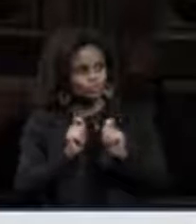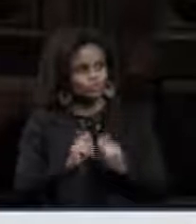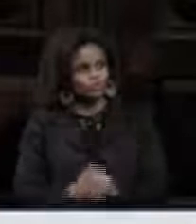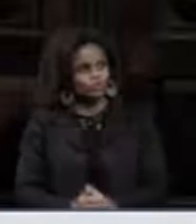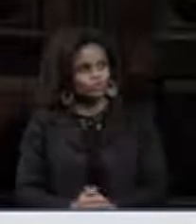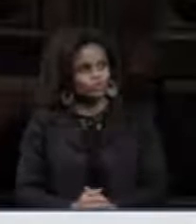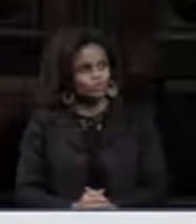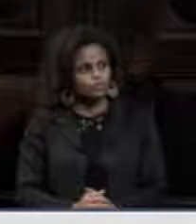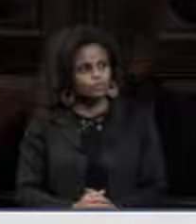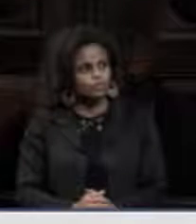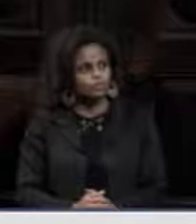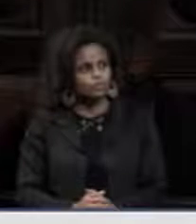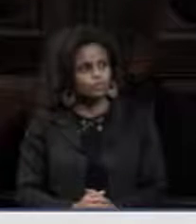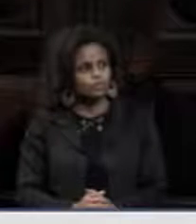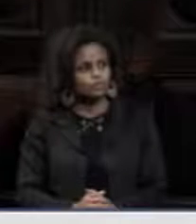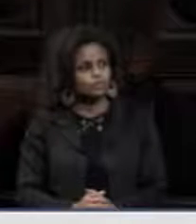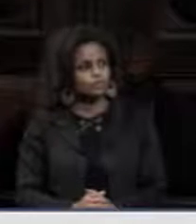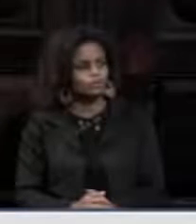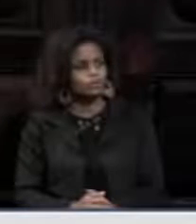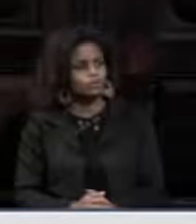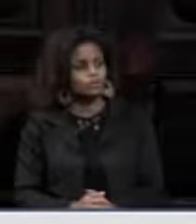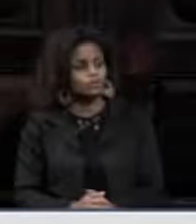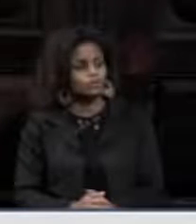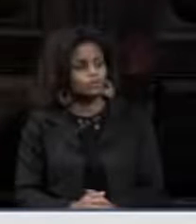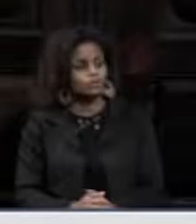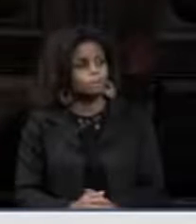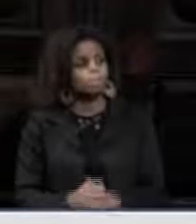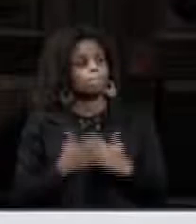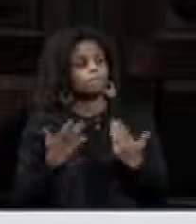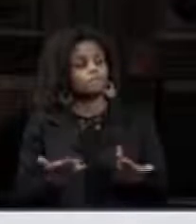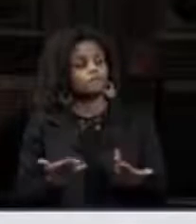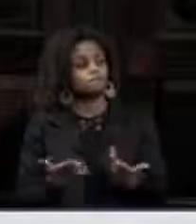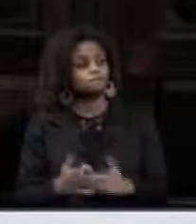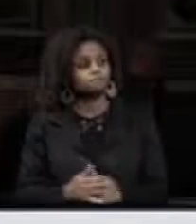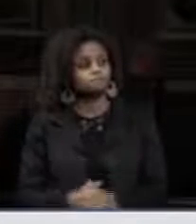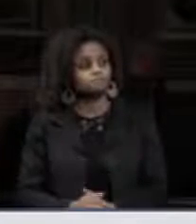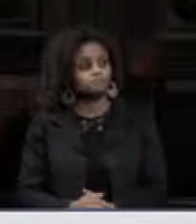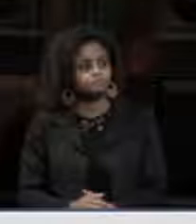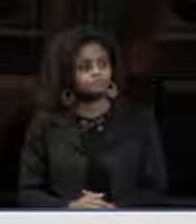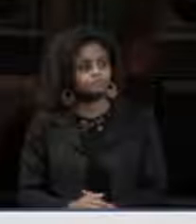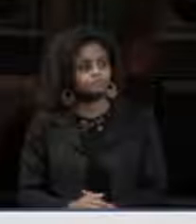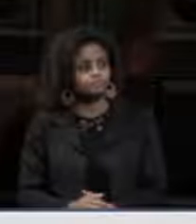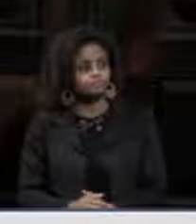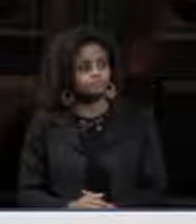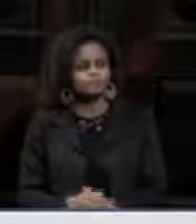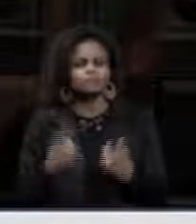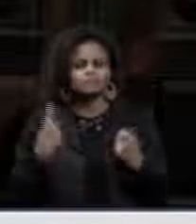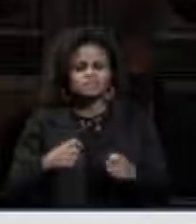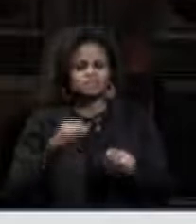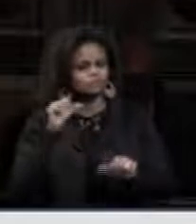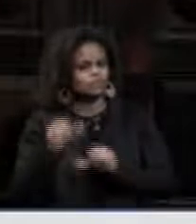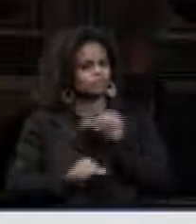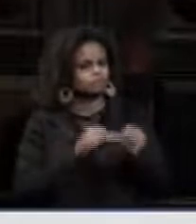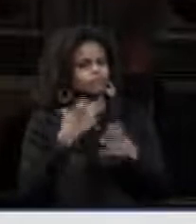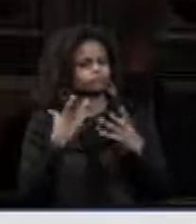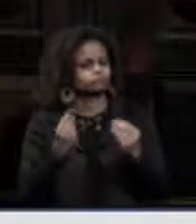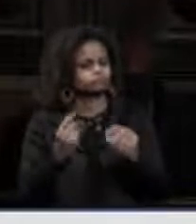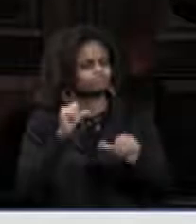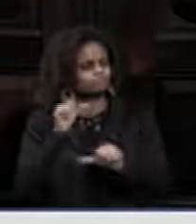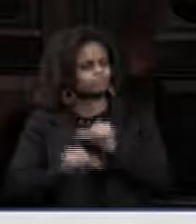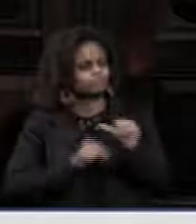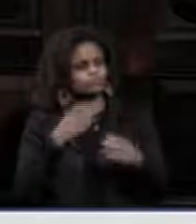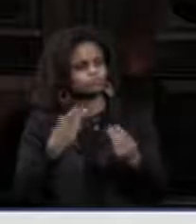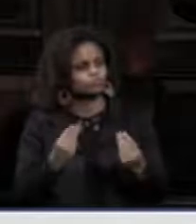outros que não os poderes republicanos. Portanto, muita coisa tem que mudar aqui na casa,